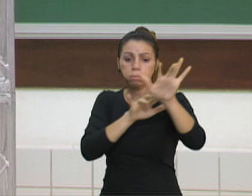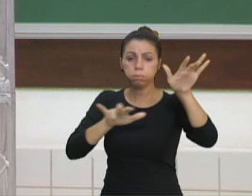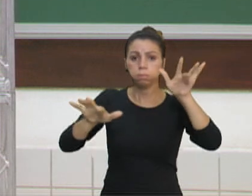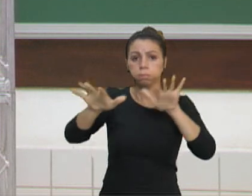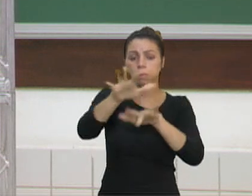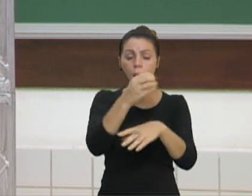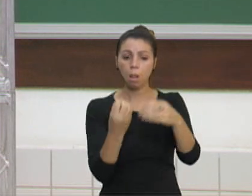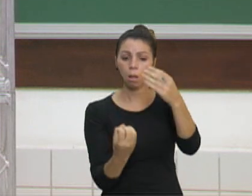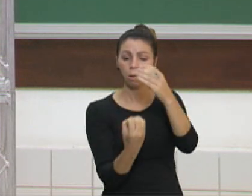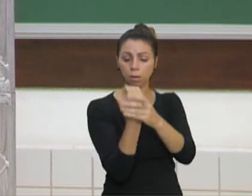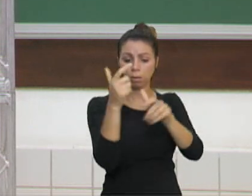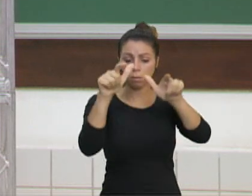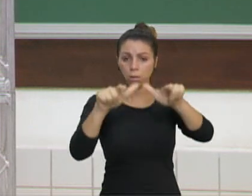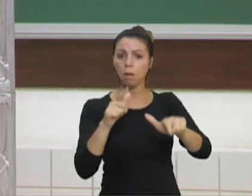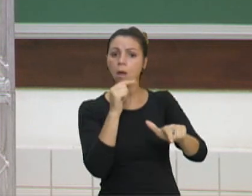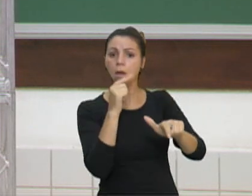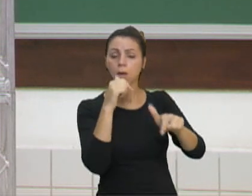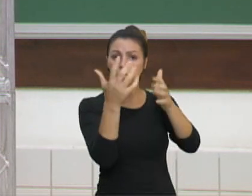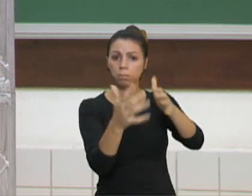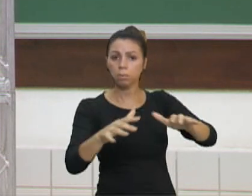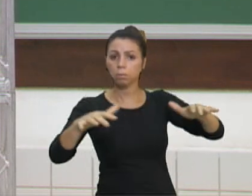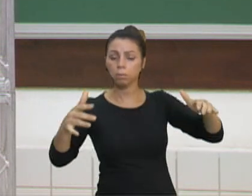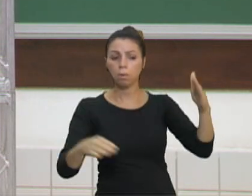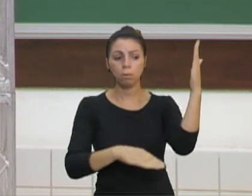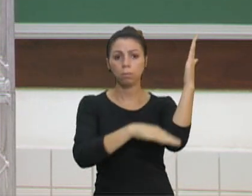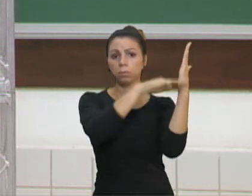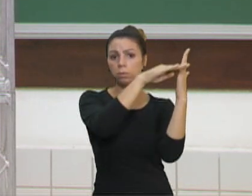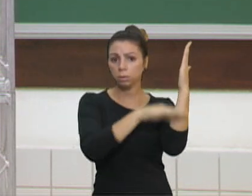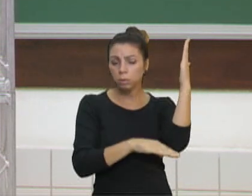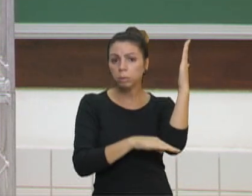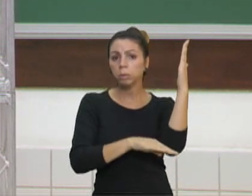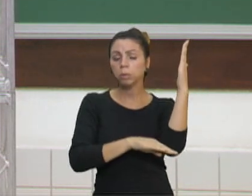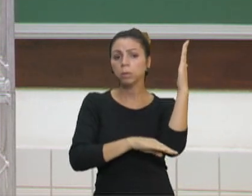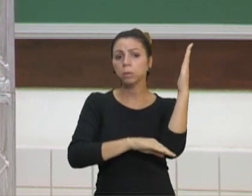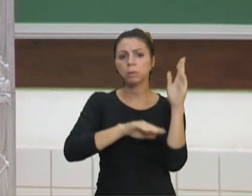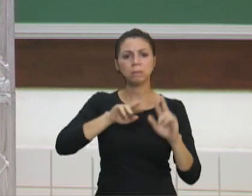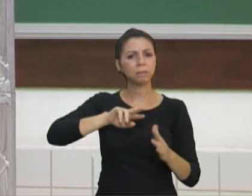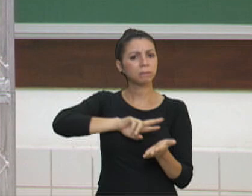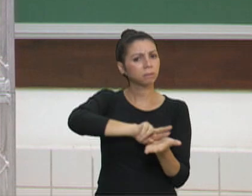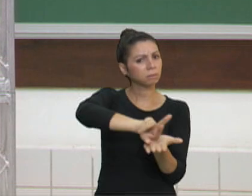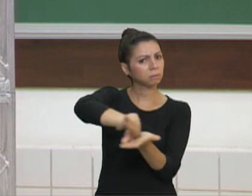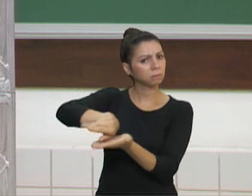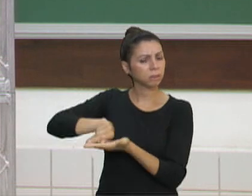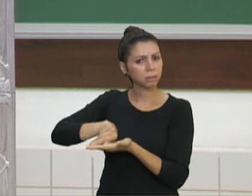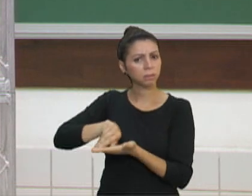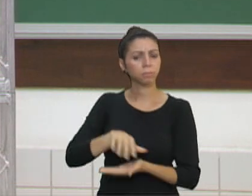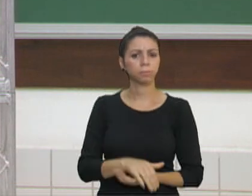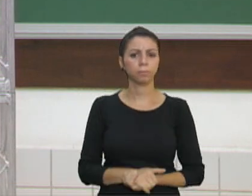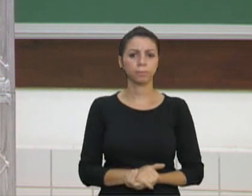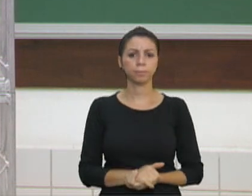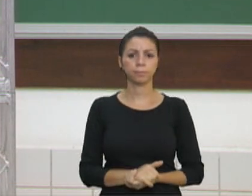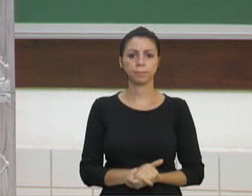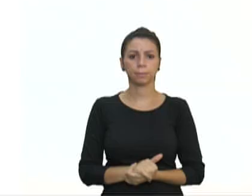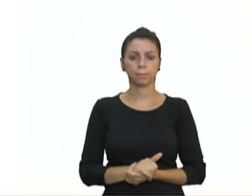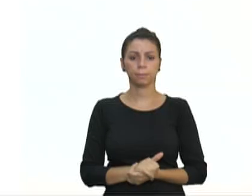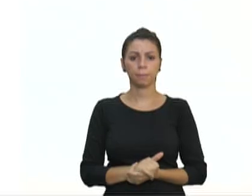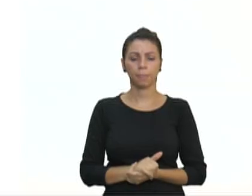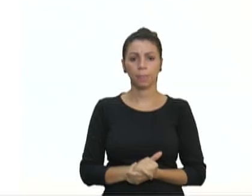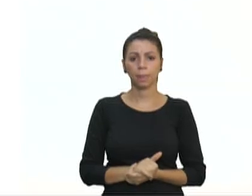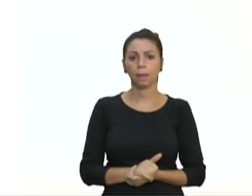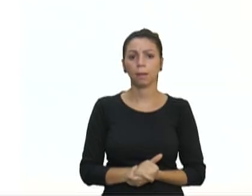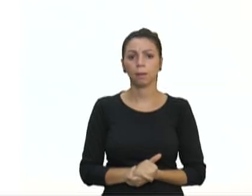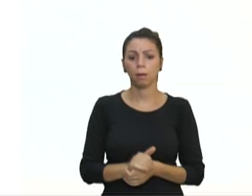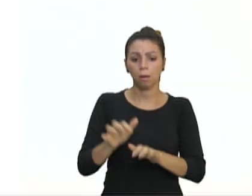vai apresentar temperaturas, umidades diferentes, tá? Depende então da origem dela. Então, as